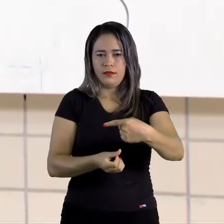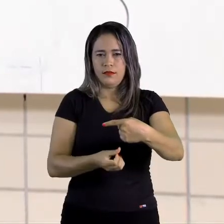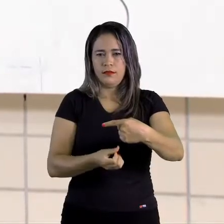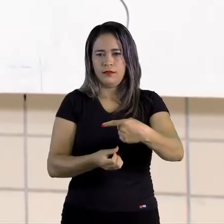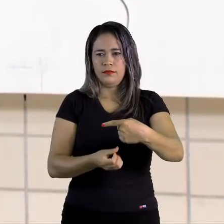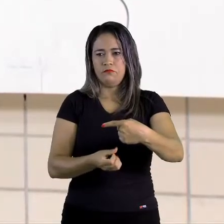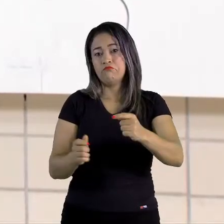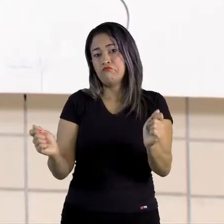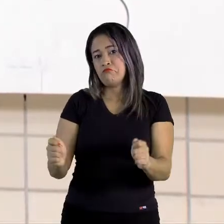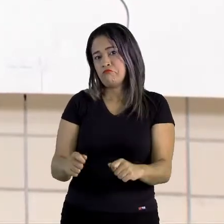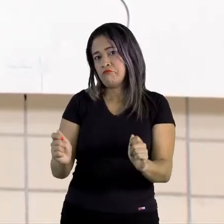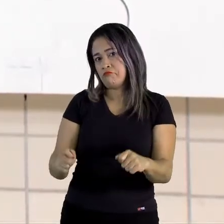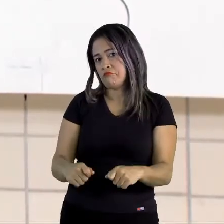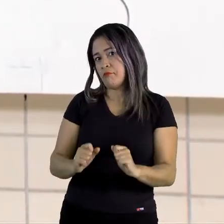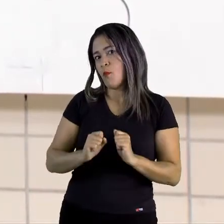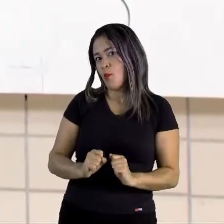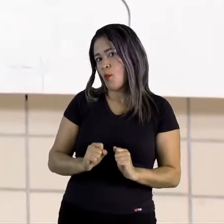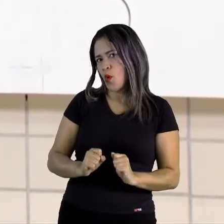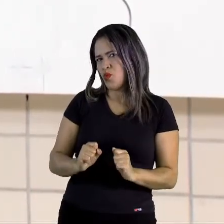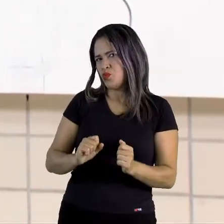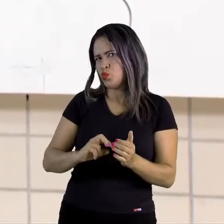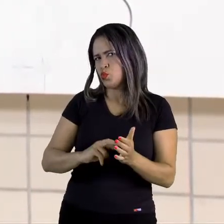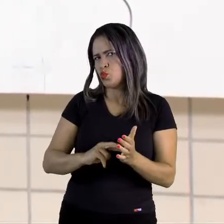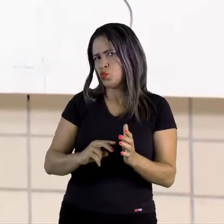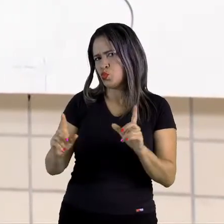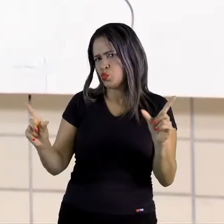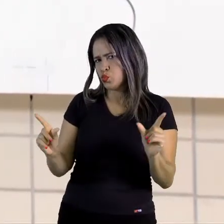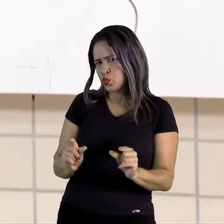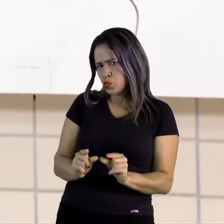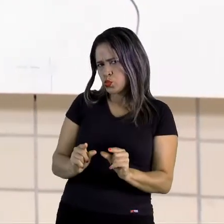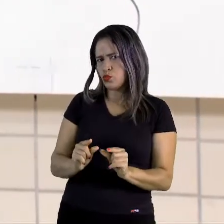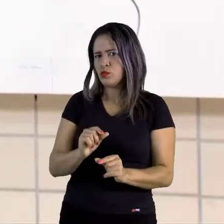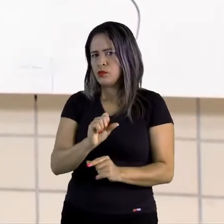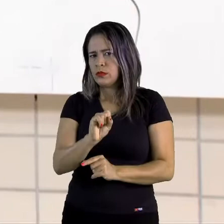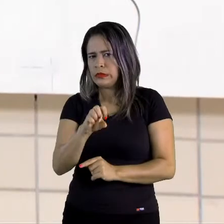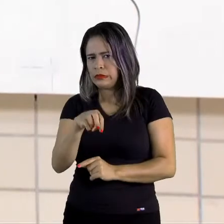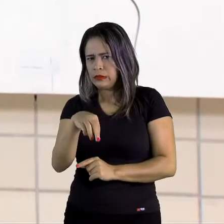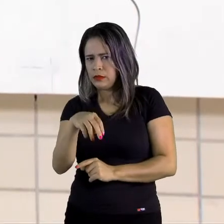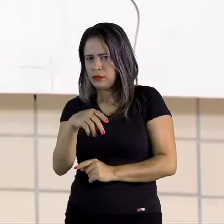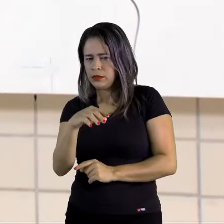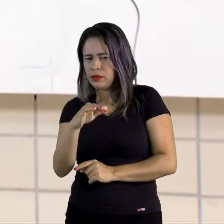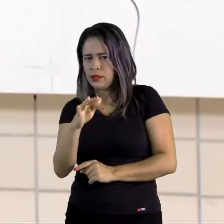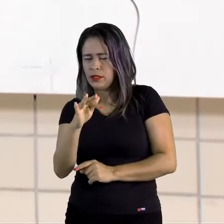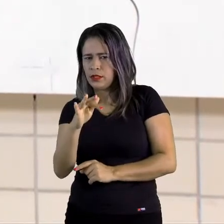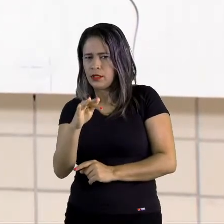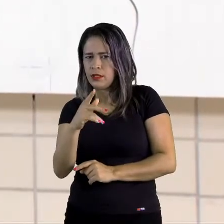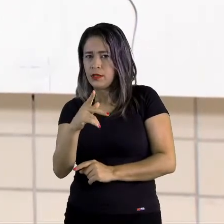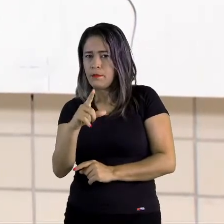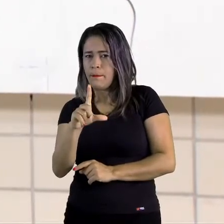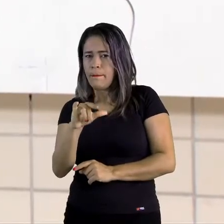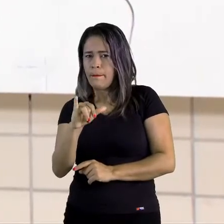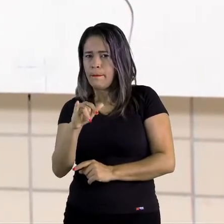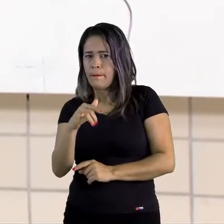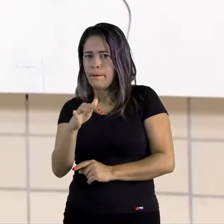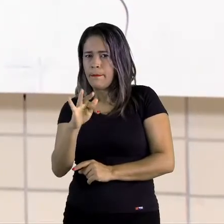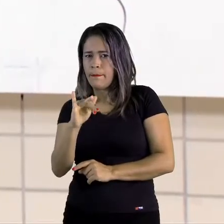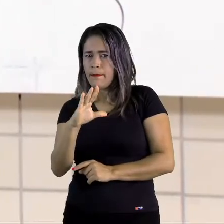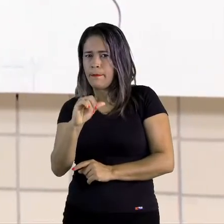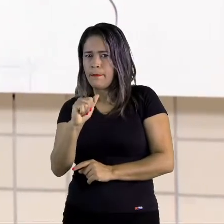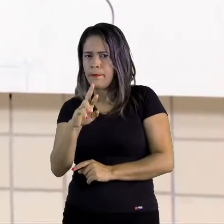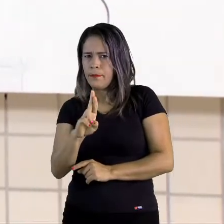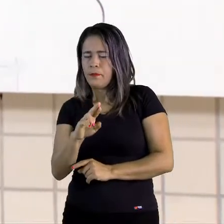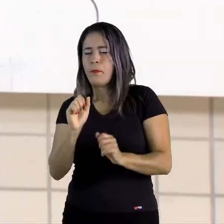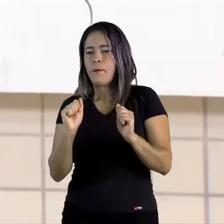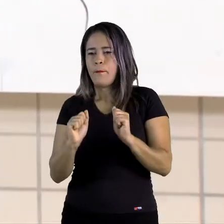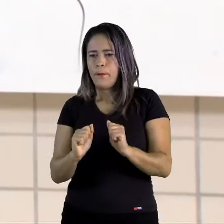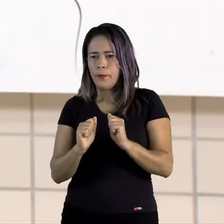Eu posso simplificar, professora? Posso. Se eu simplifico, eu também vou encontrar uma fração equivalente. Eu